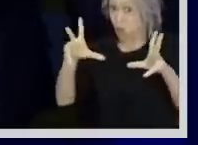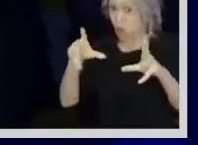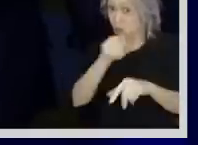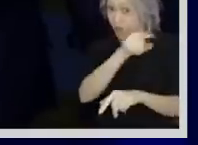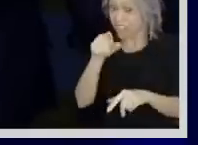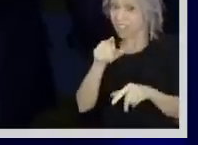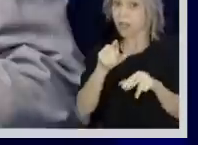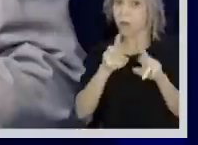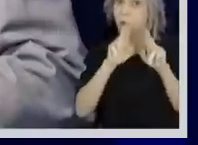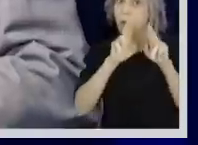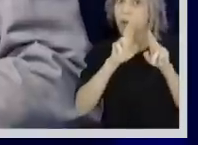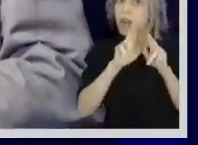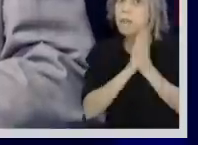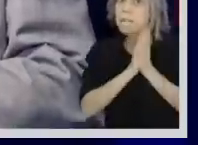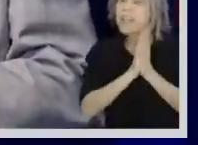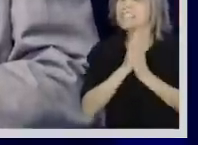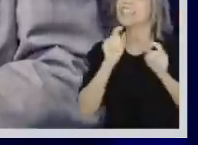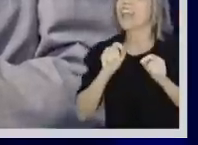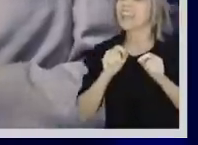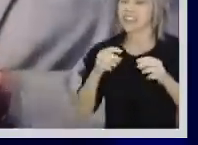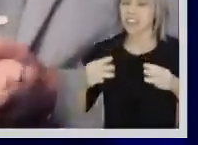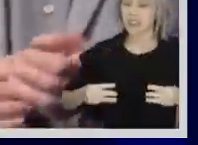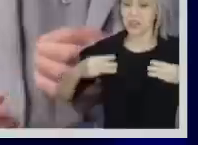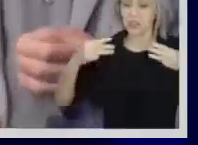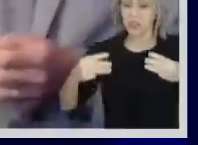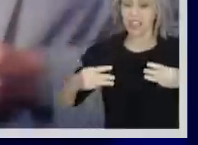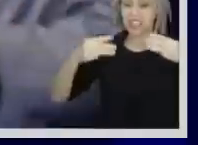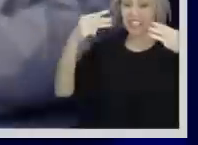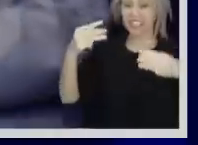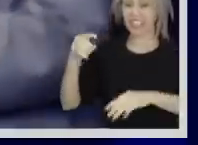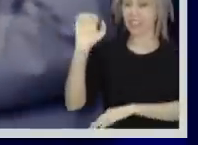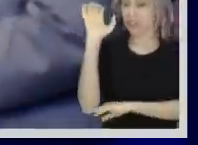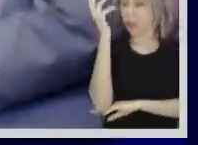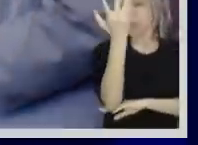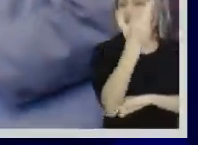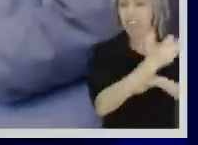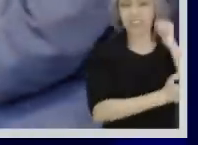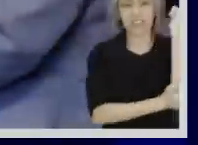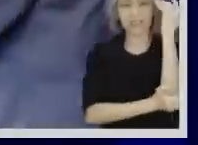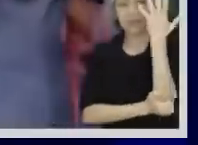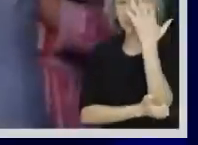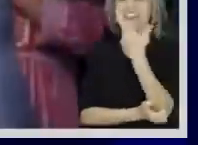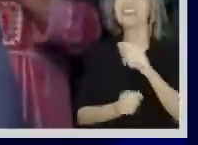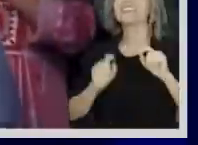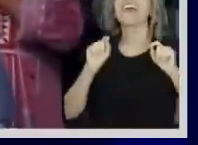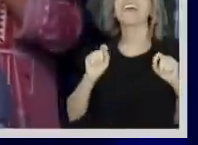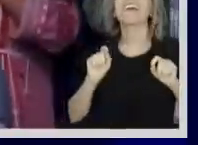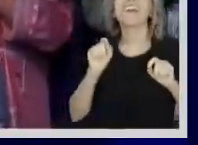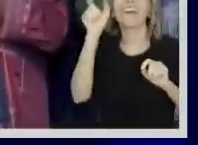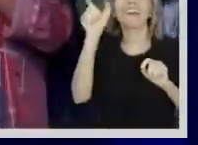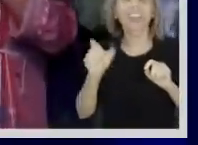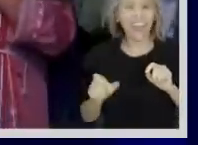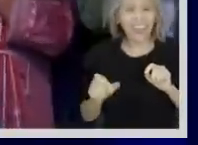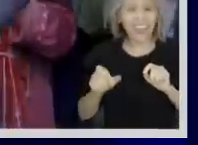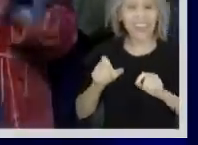ela vai perder força, talvez para não ser uma oponente daqui 3-4 anos para o próprio Lula? Porque a gente está vendo aí, ó,